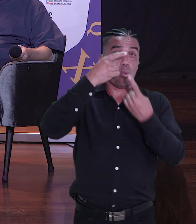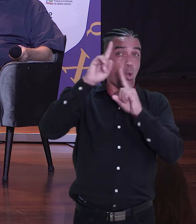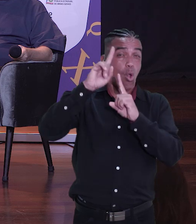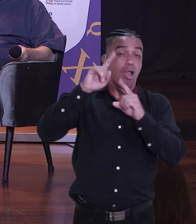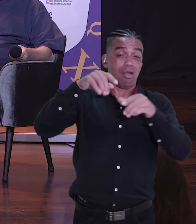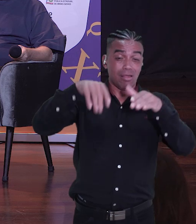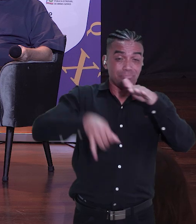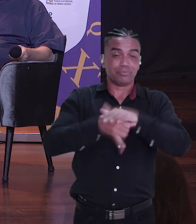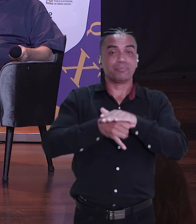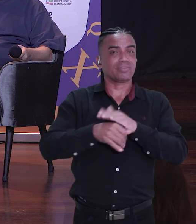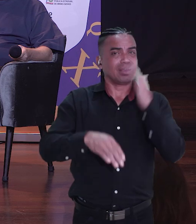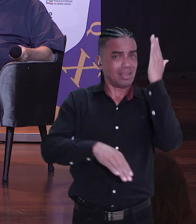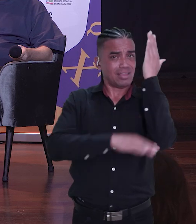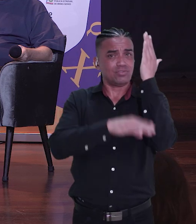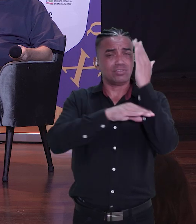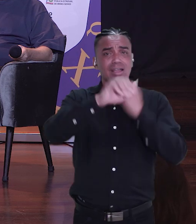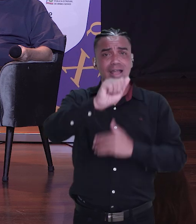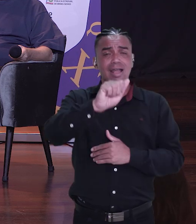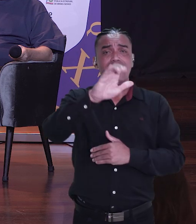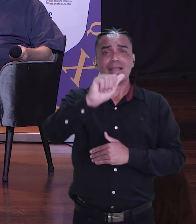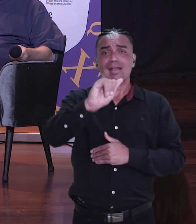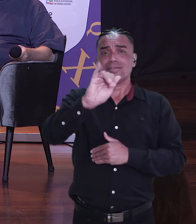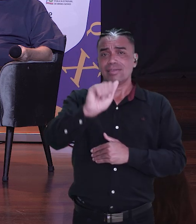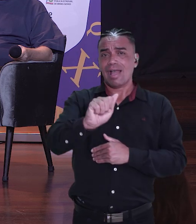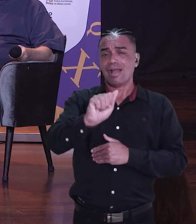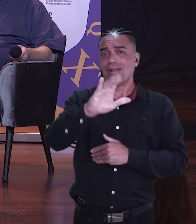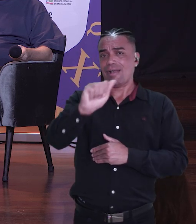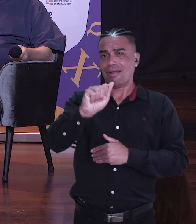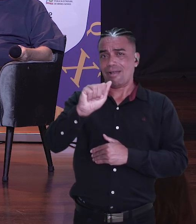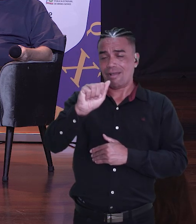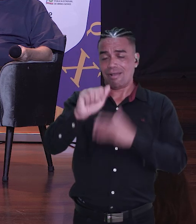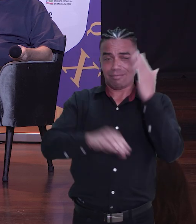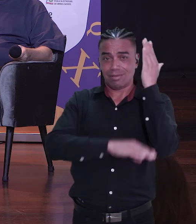todos os prédios grandes. Acabei de saber hoje que o edifício Acaiaca, né? O